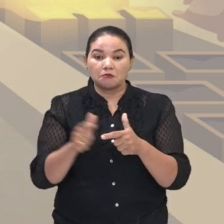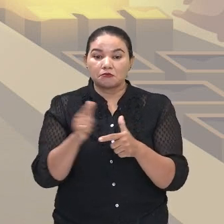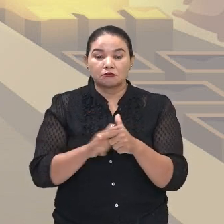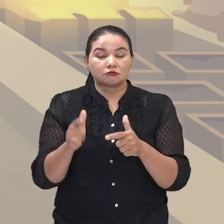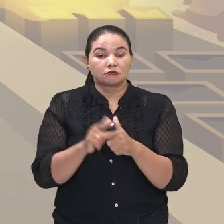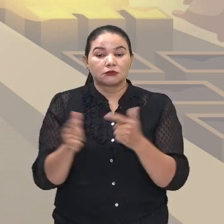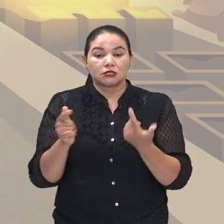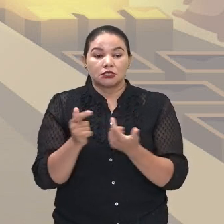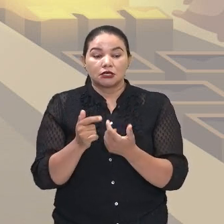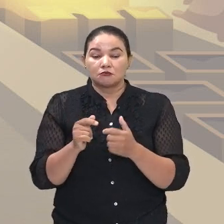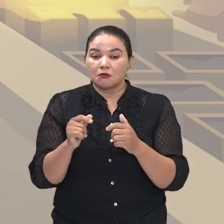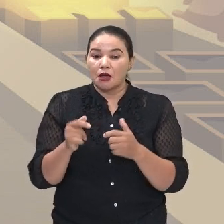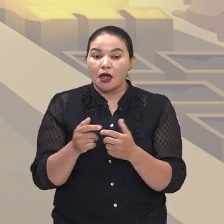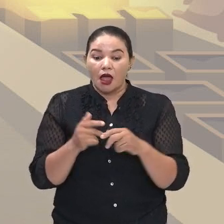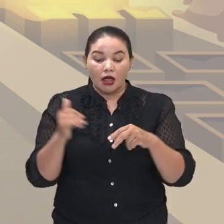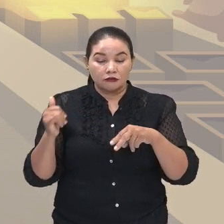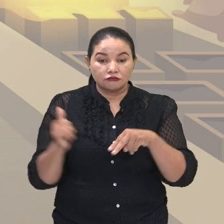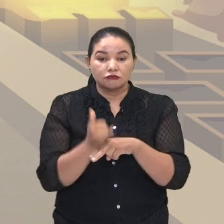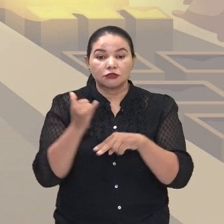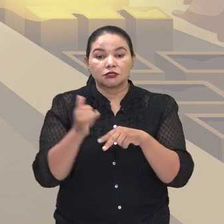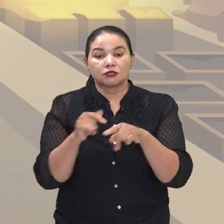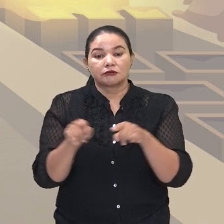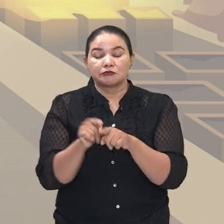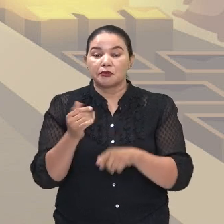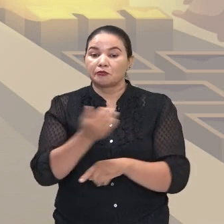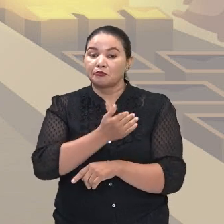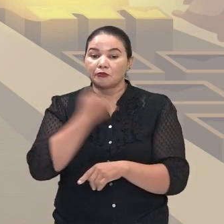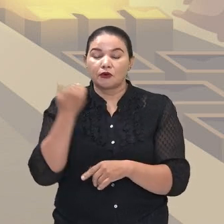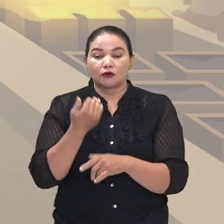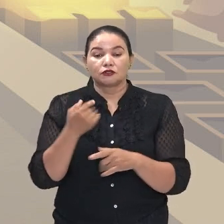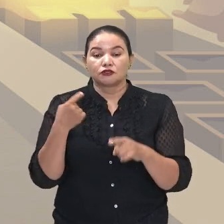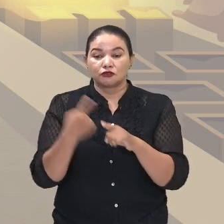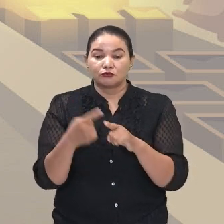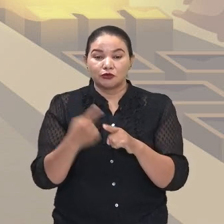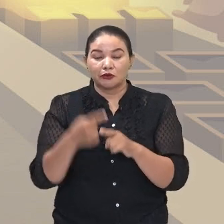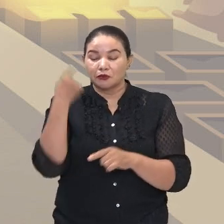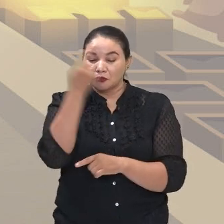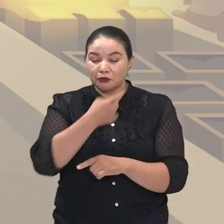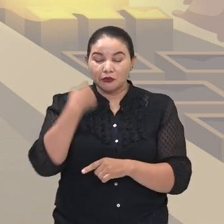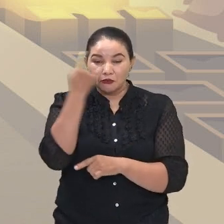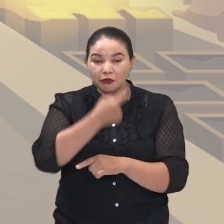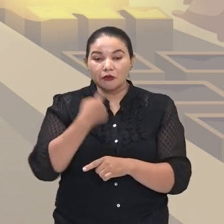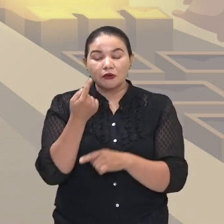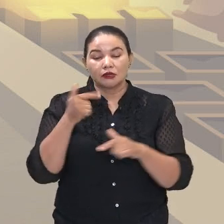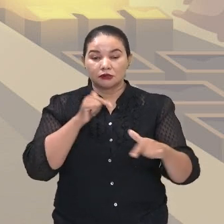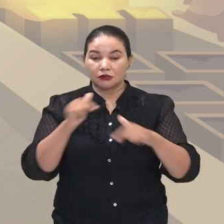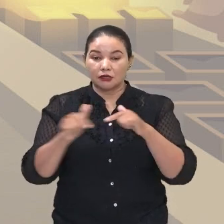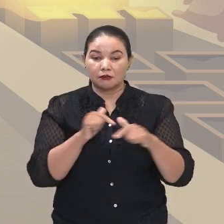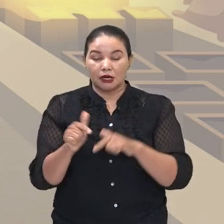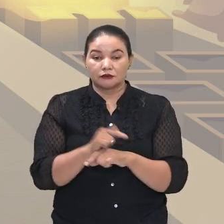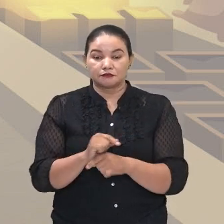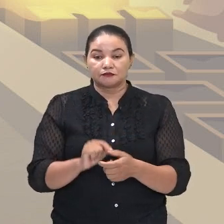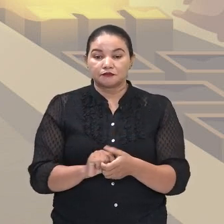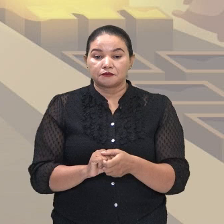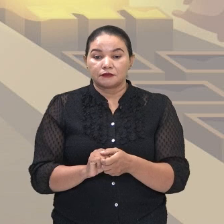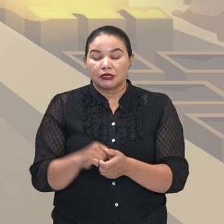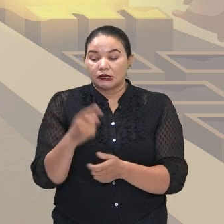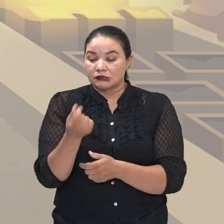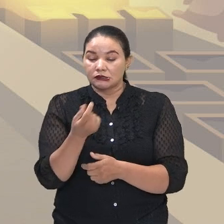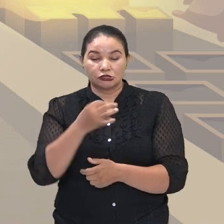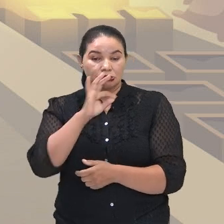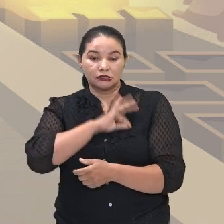acidentes, várias mortes em decorrência dessa longa jornada de trabalho. Os salários, eles eram muito